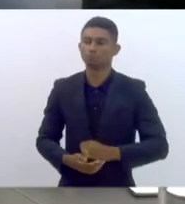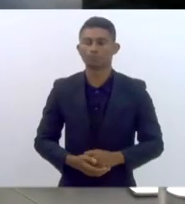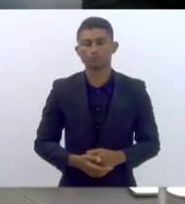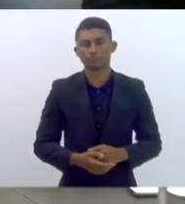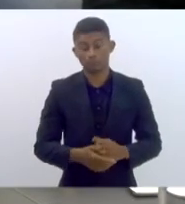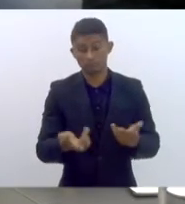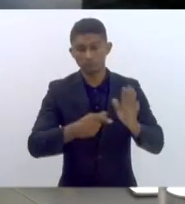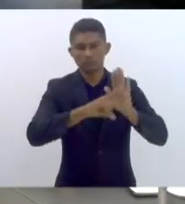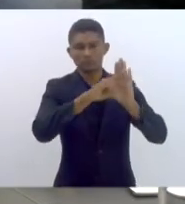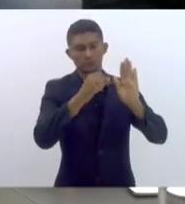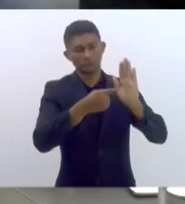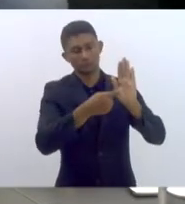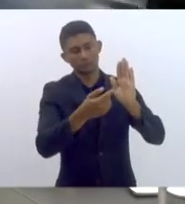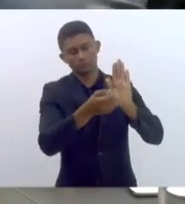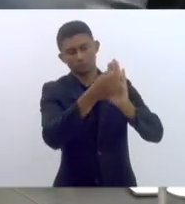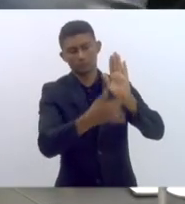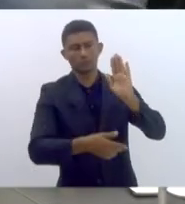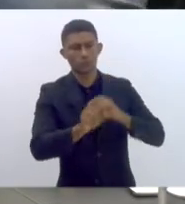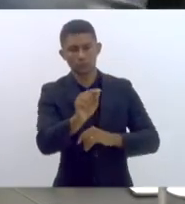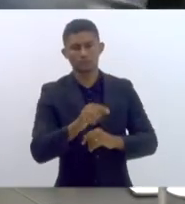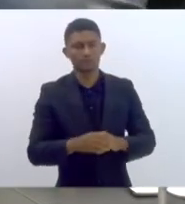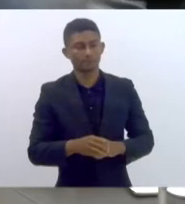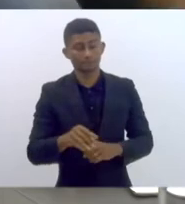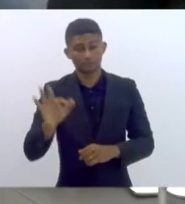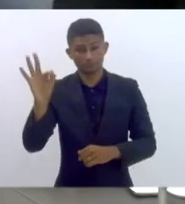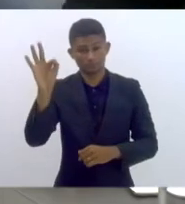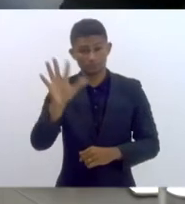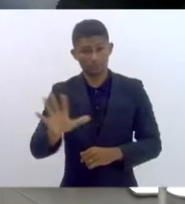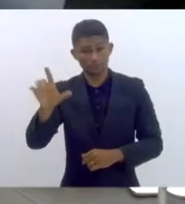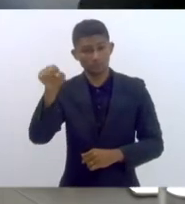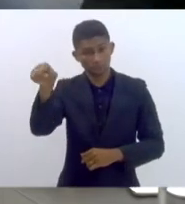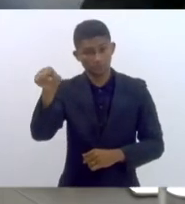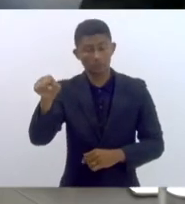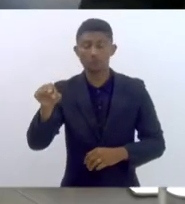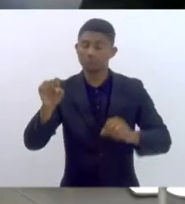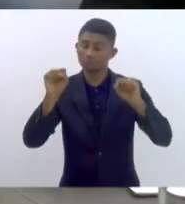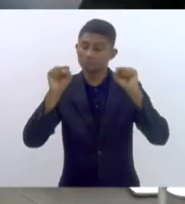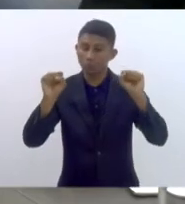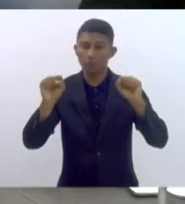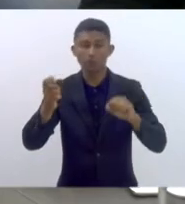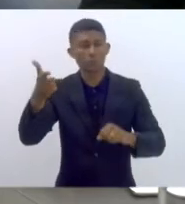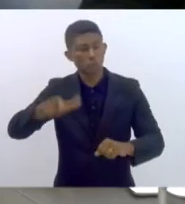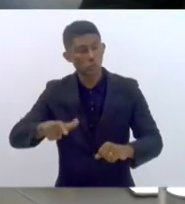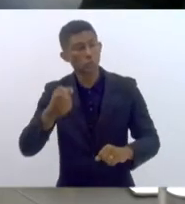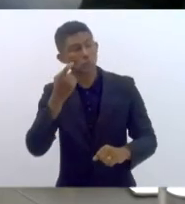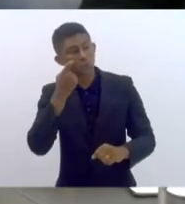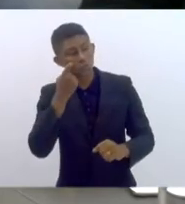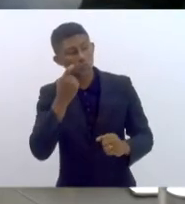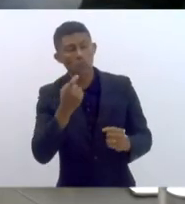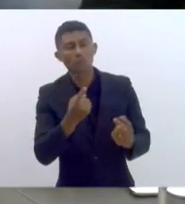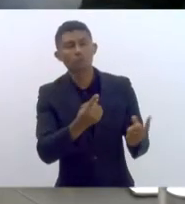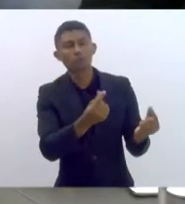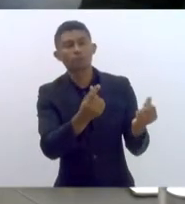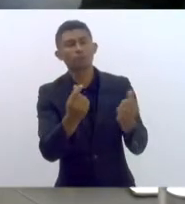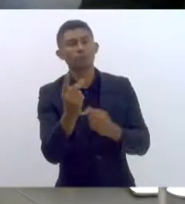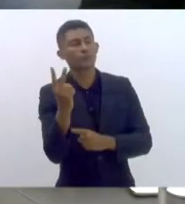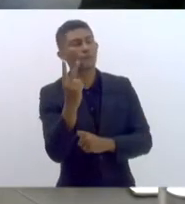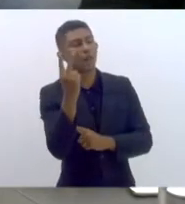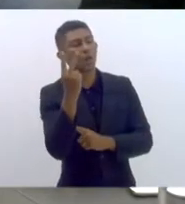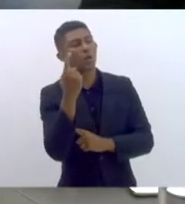Esse artigo ele prevê que a União pode refinanciar junto aos Estados os valores suspensos